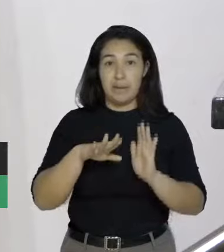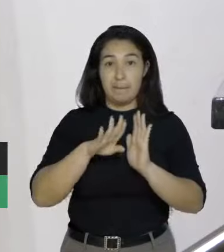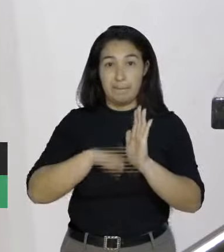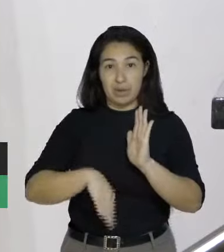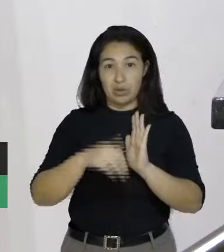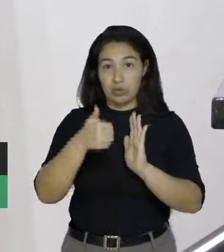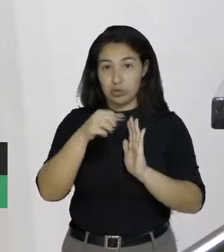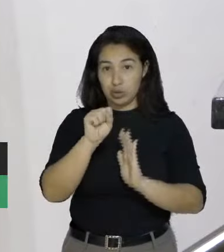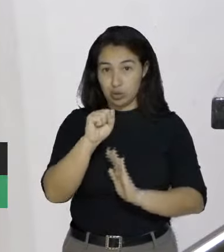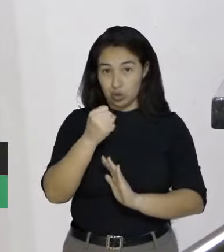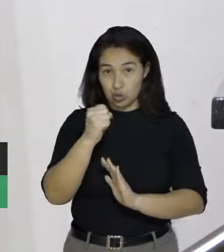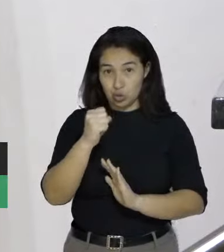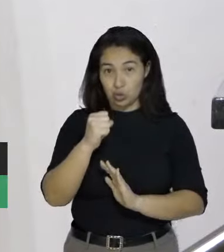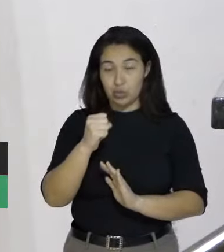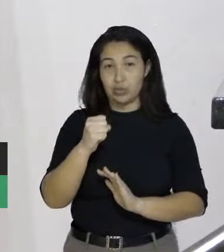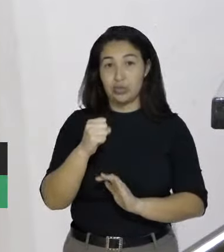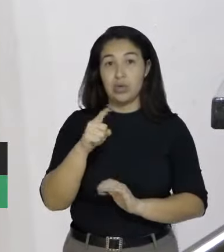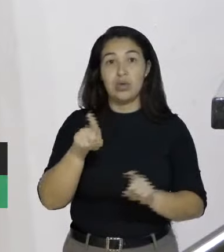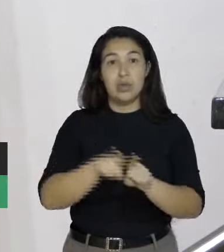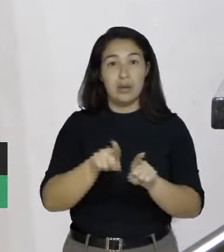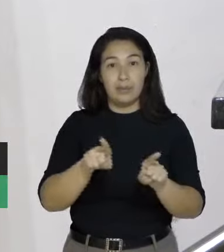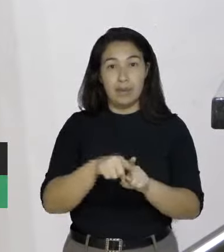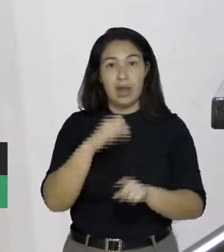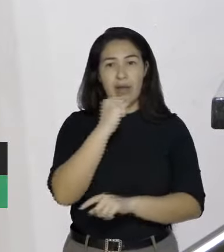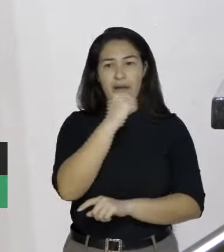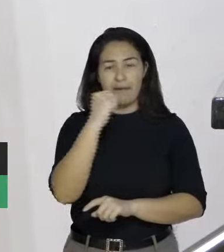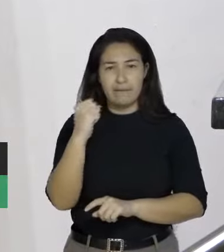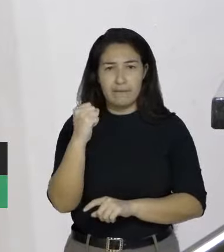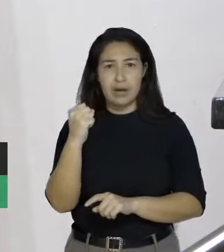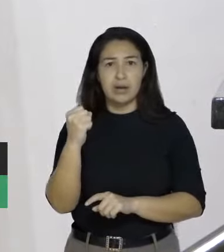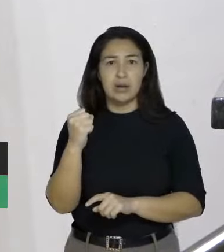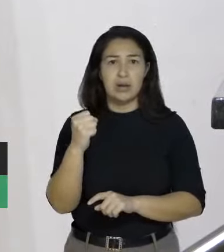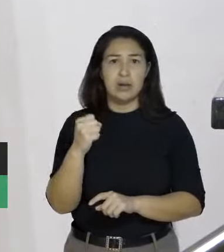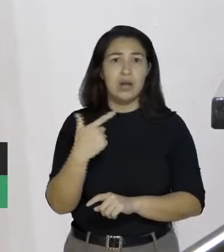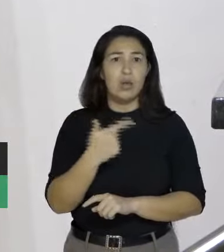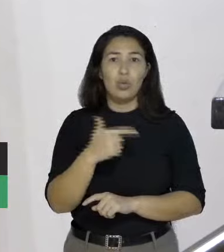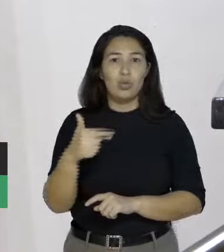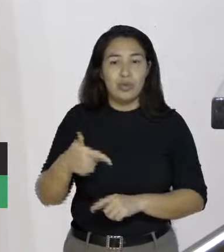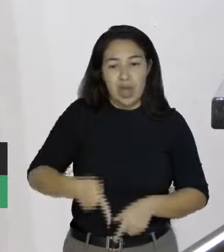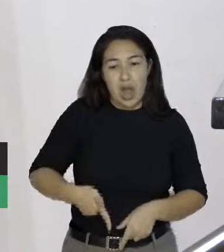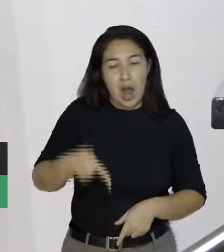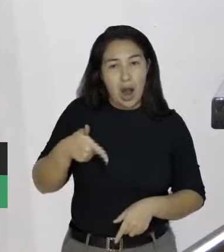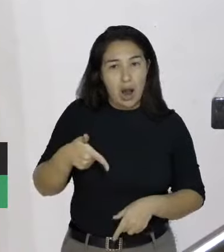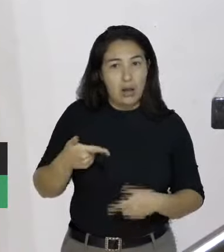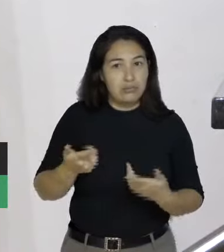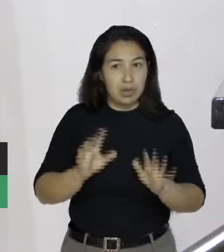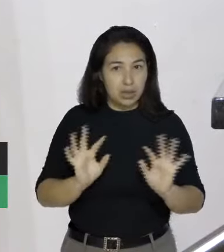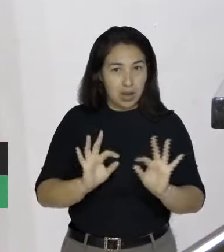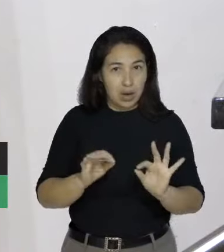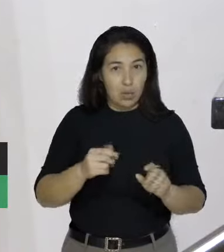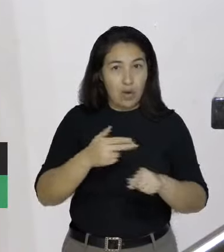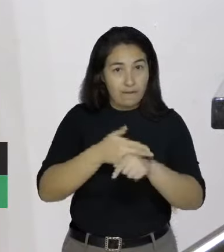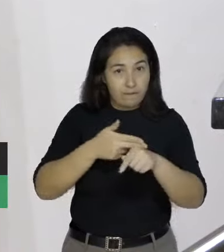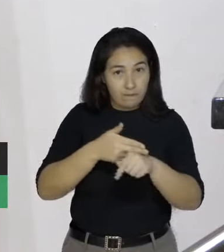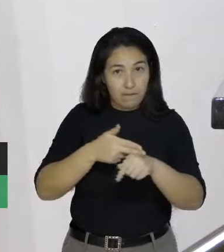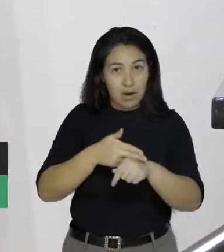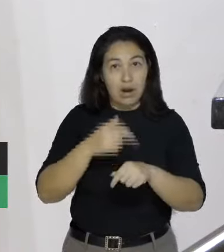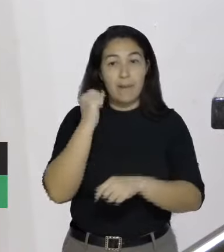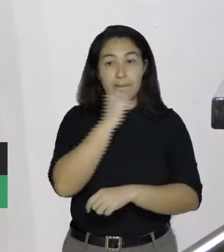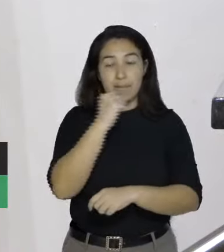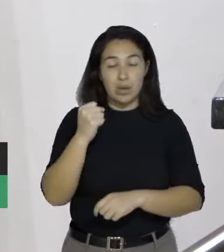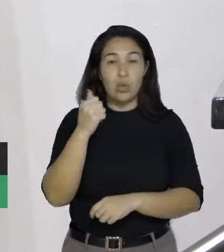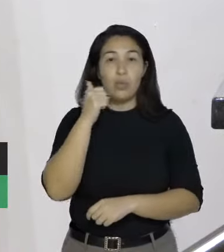também com uma faca ou seja sem arma de fogo matou uma professora uma senhora de 71 anos